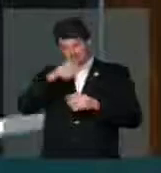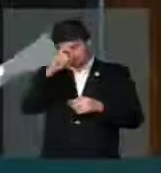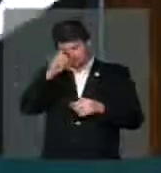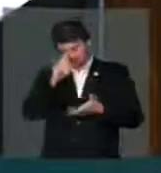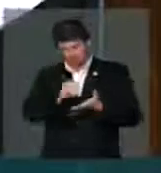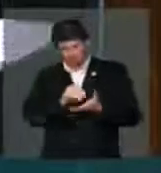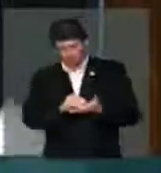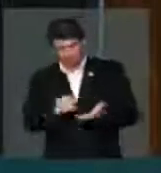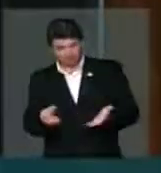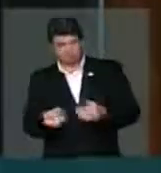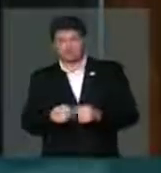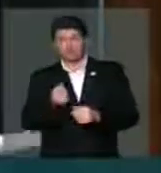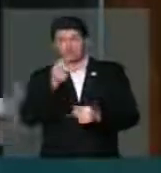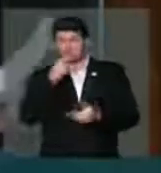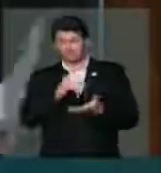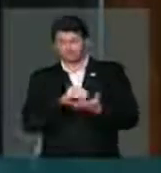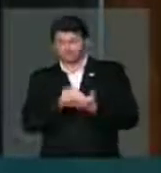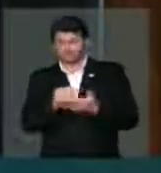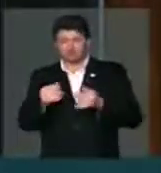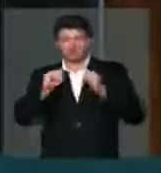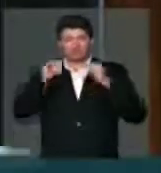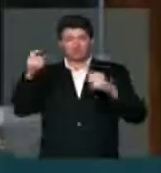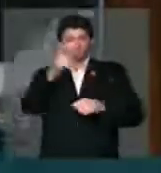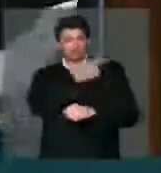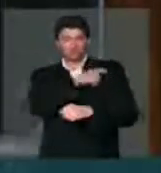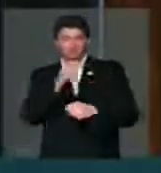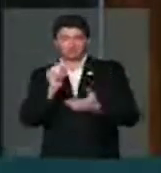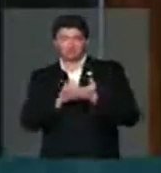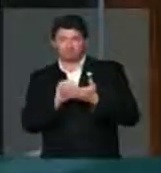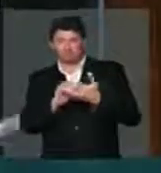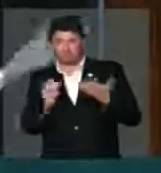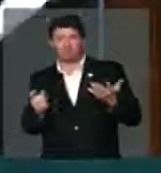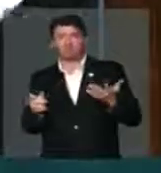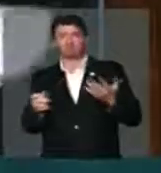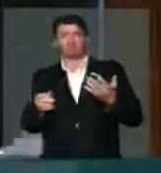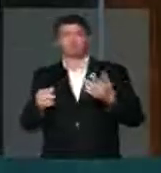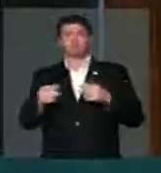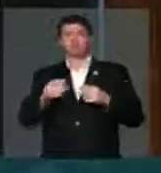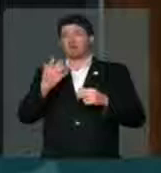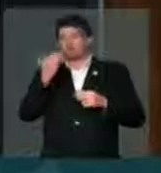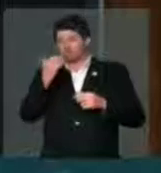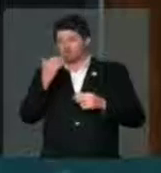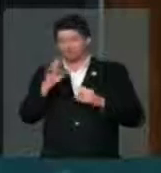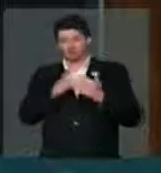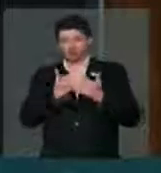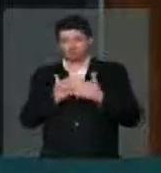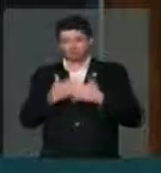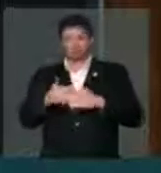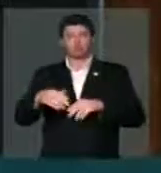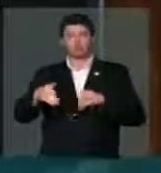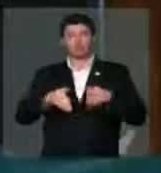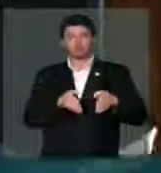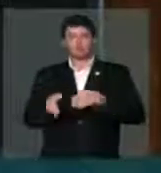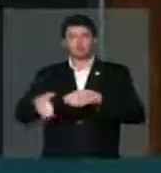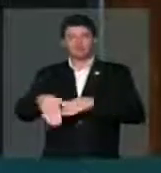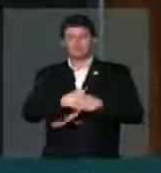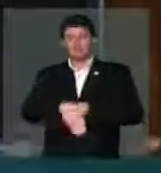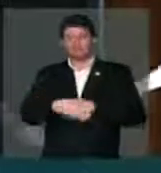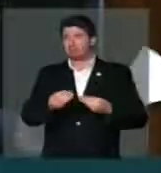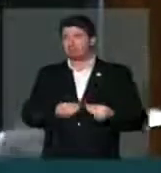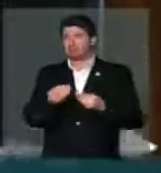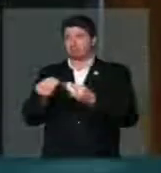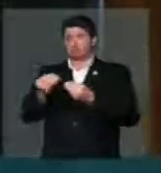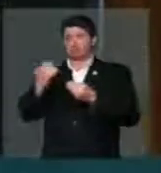hospitais, remédio, campanha de vacinação, merenda escolar, estrada para a produção, segurança